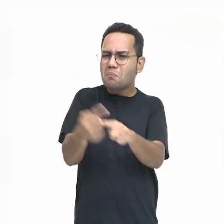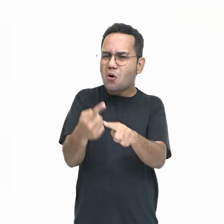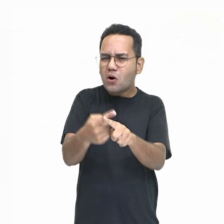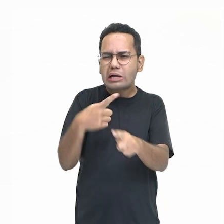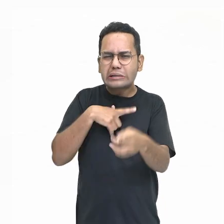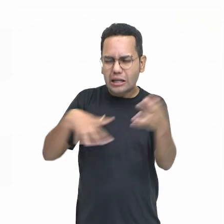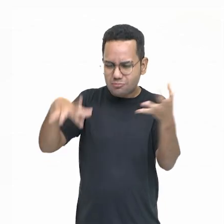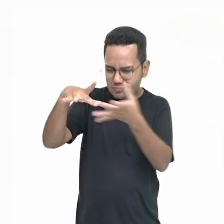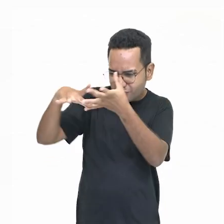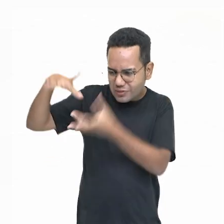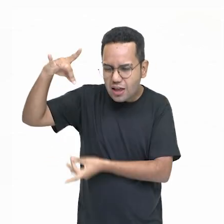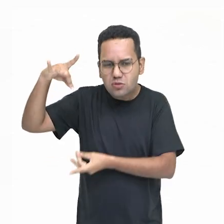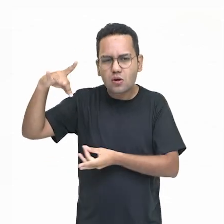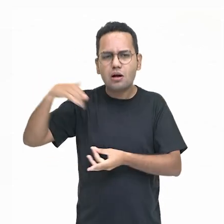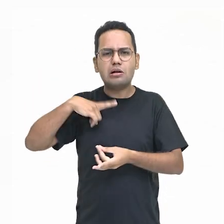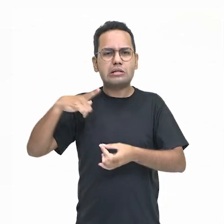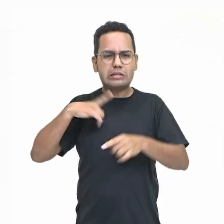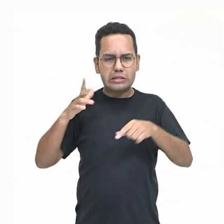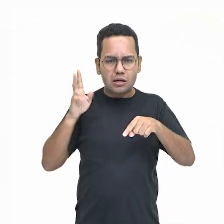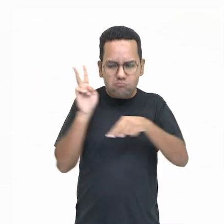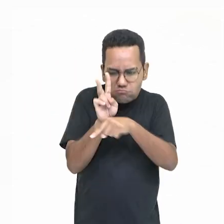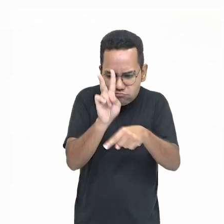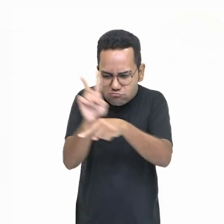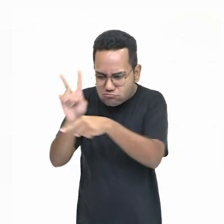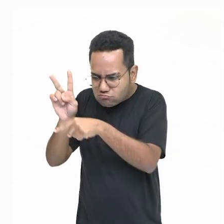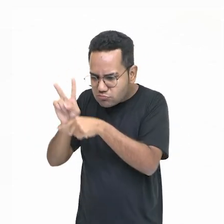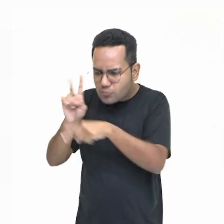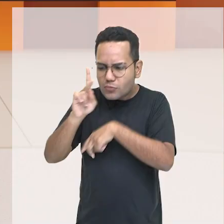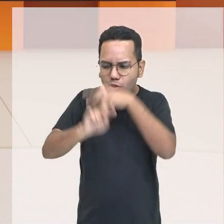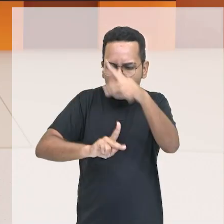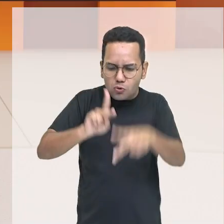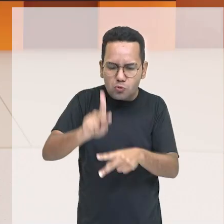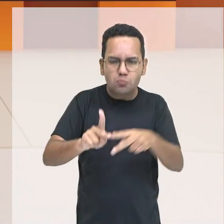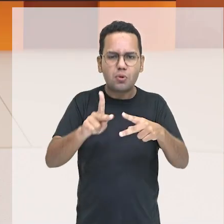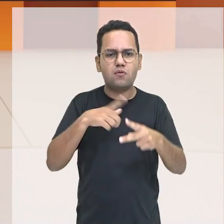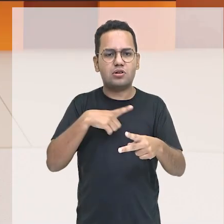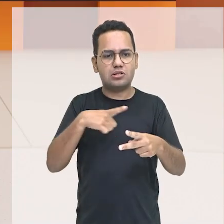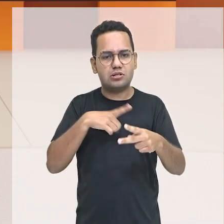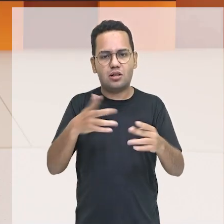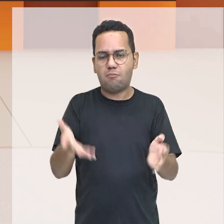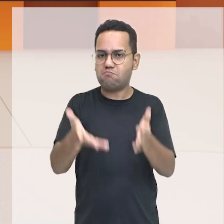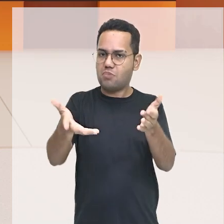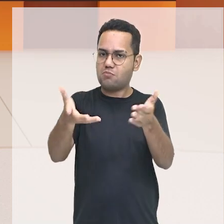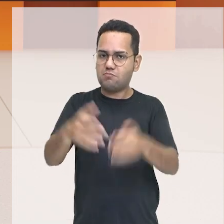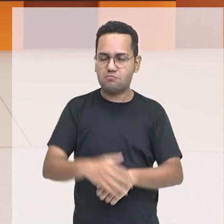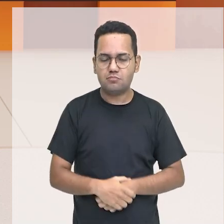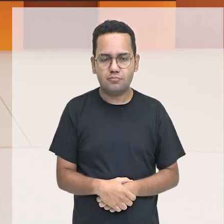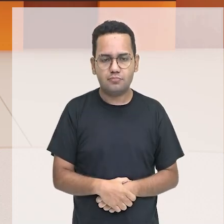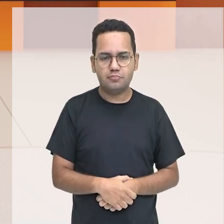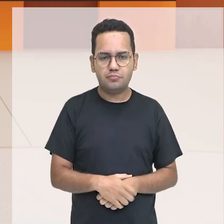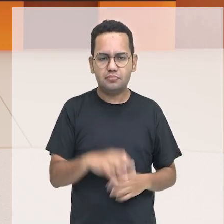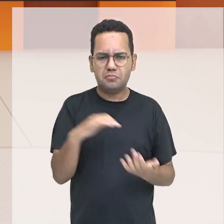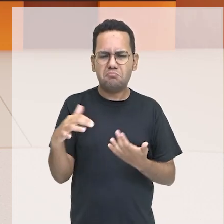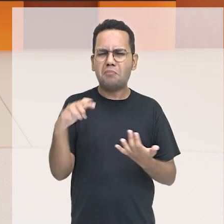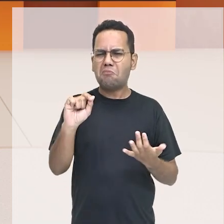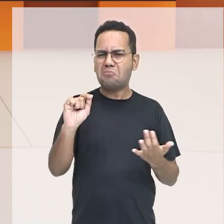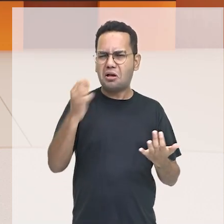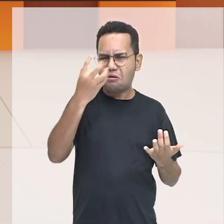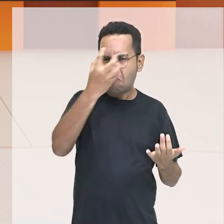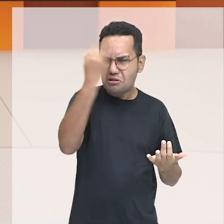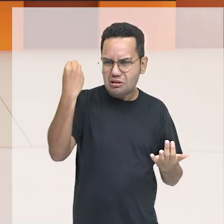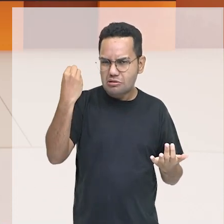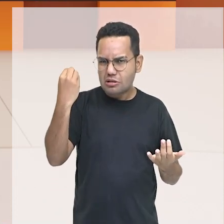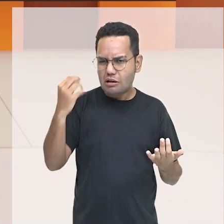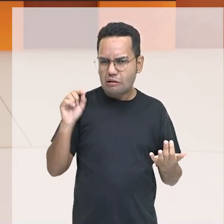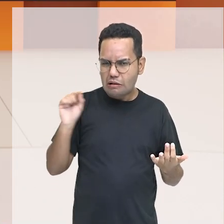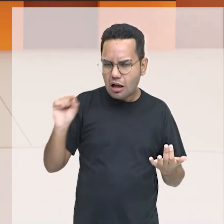que sustentam o existir dos povos destas religiões. Não podemos negar e nem podemos esquecer que